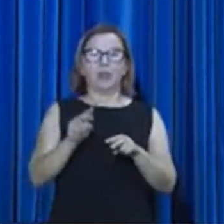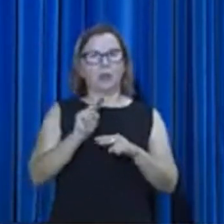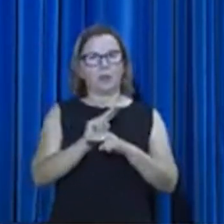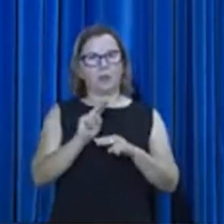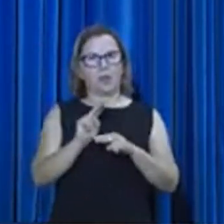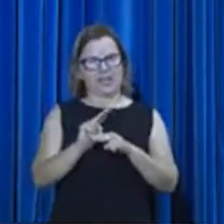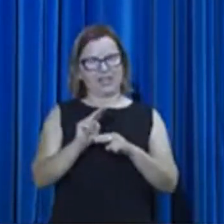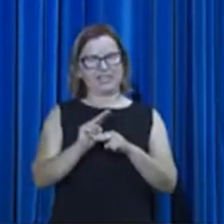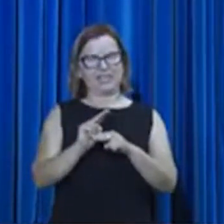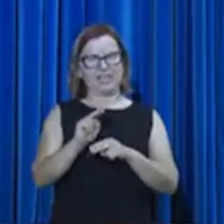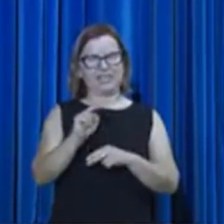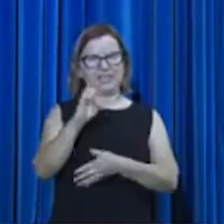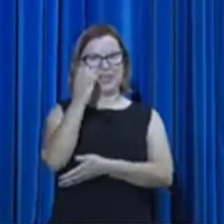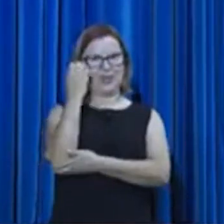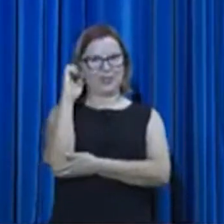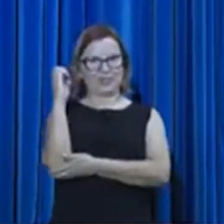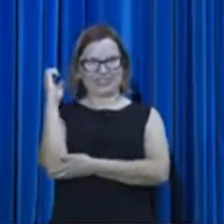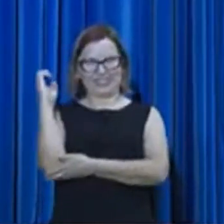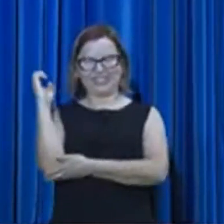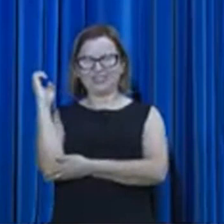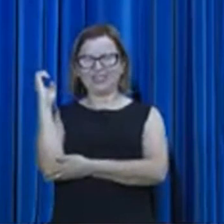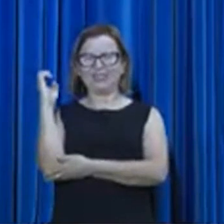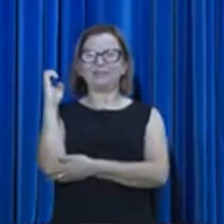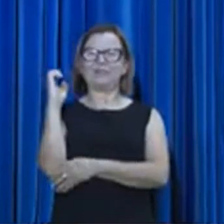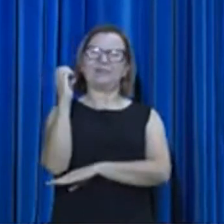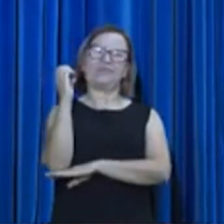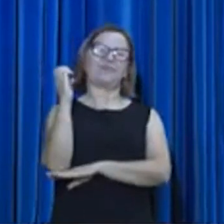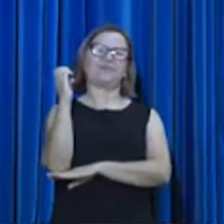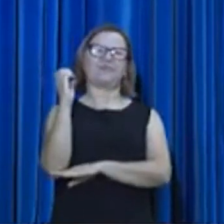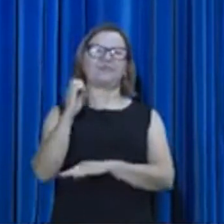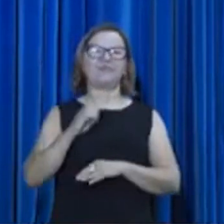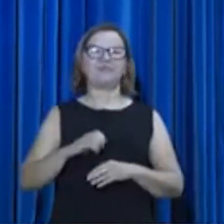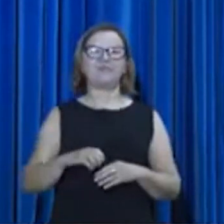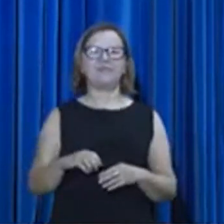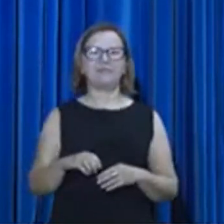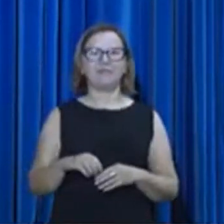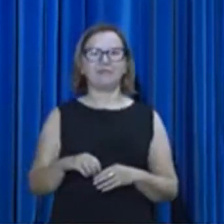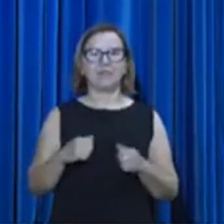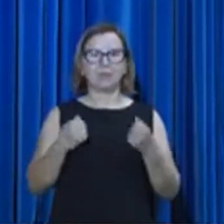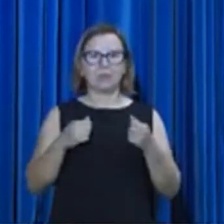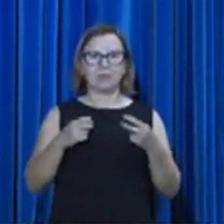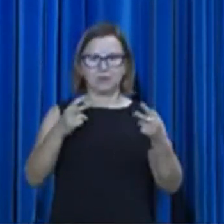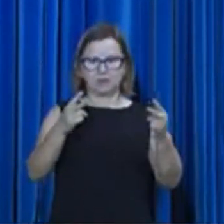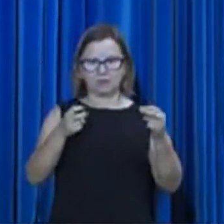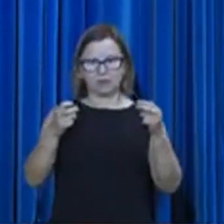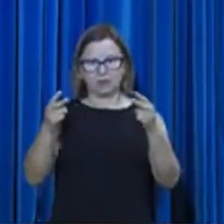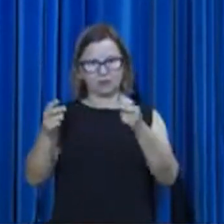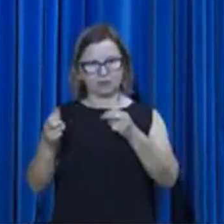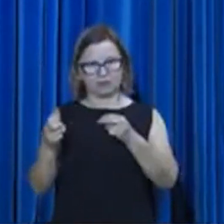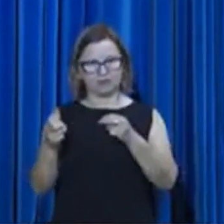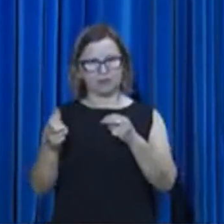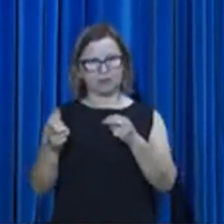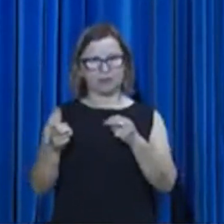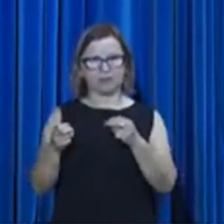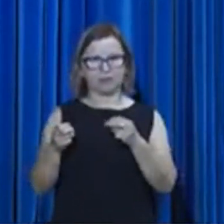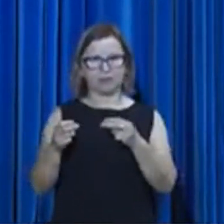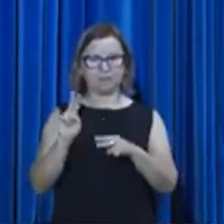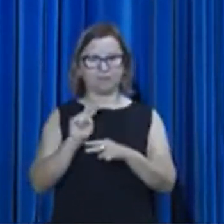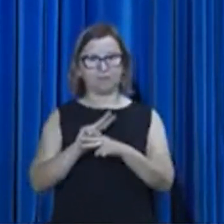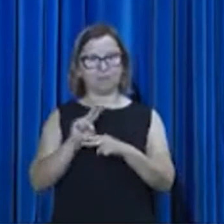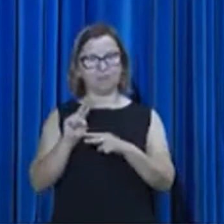ele estivesse, onde ele estava. Ele deveria prestar atenção e manter